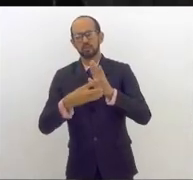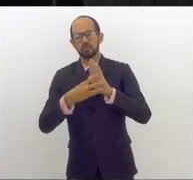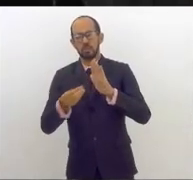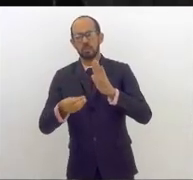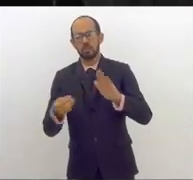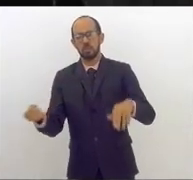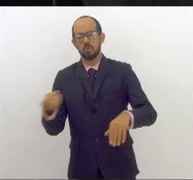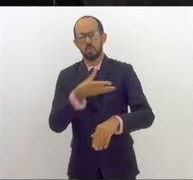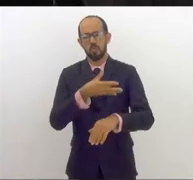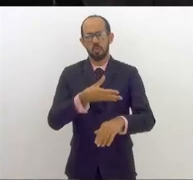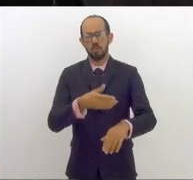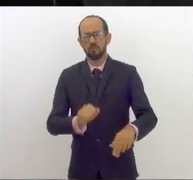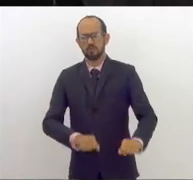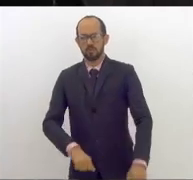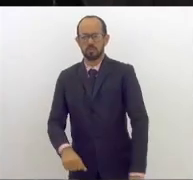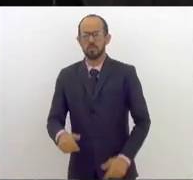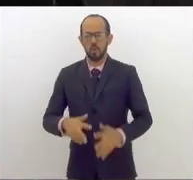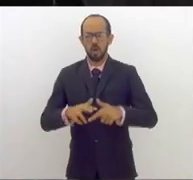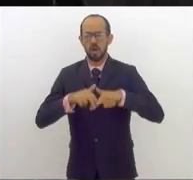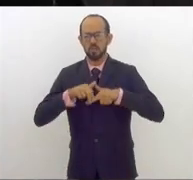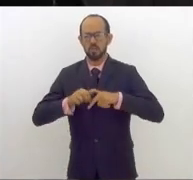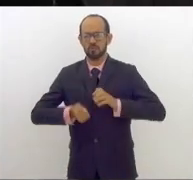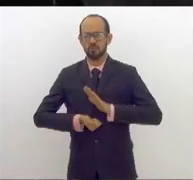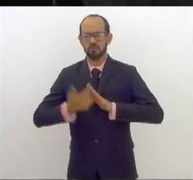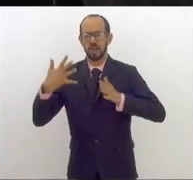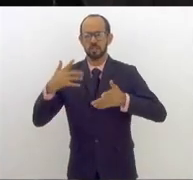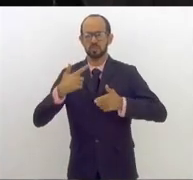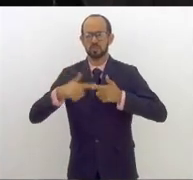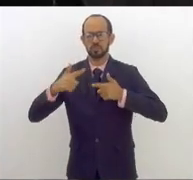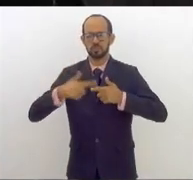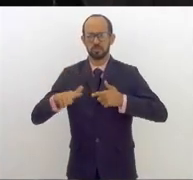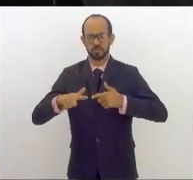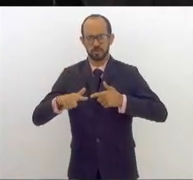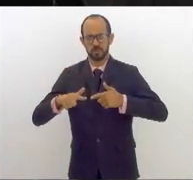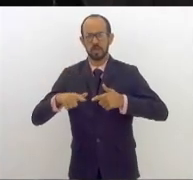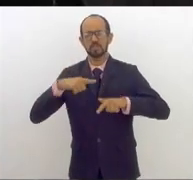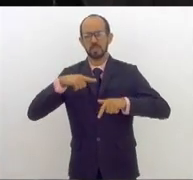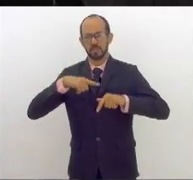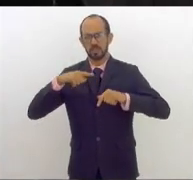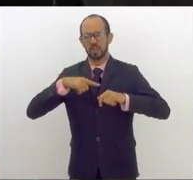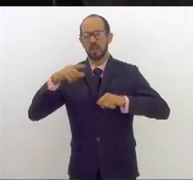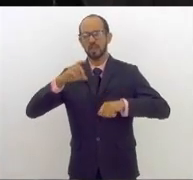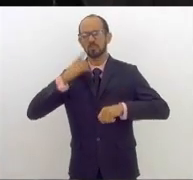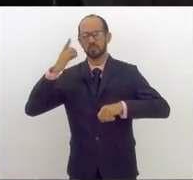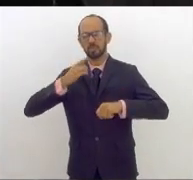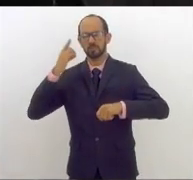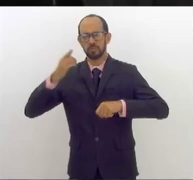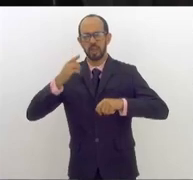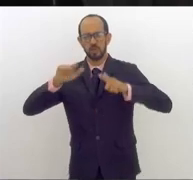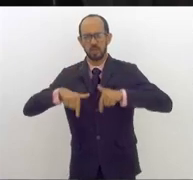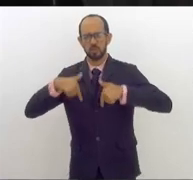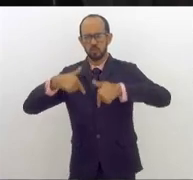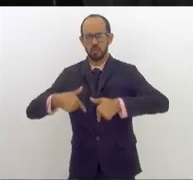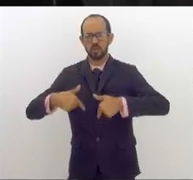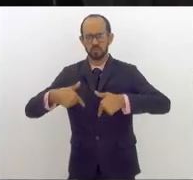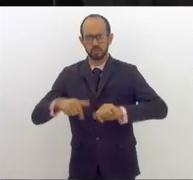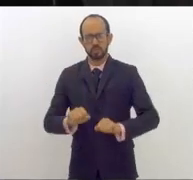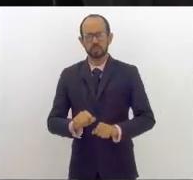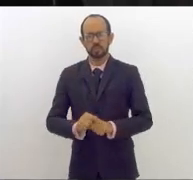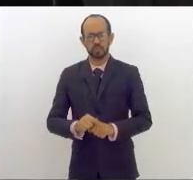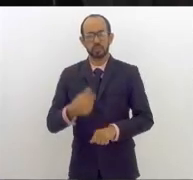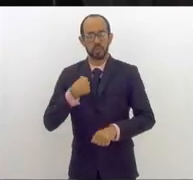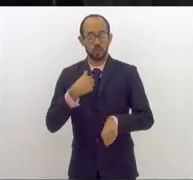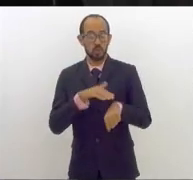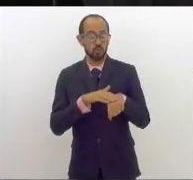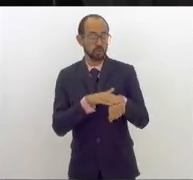atropelamentos atrapalhadas então nós temos aqui uma frente parlamentar atuante do transporte aquaviário e essa semana conversei com o Flávio